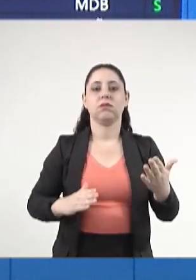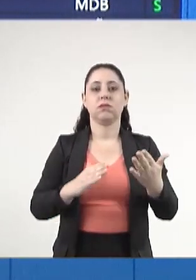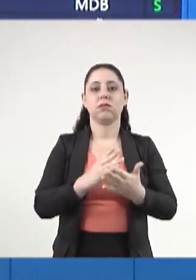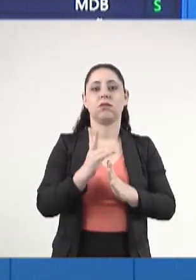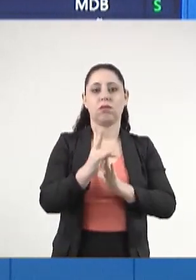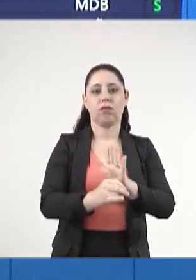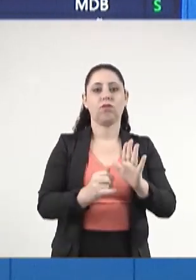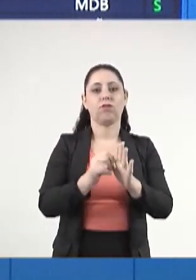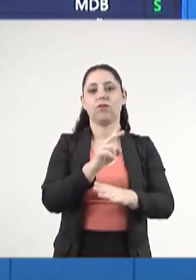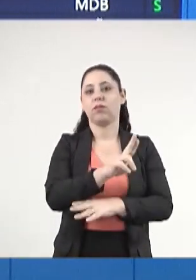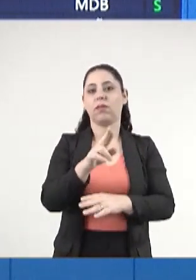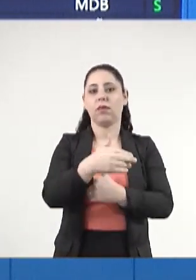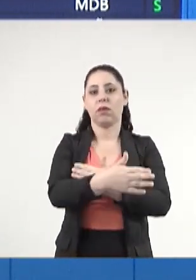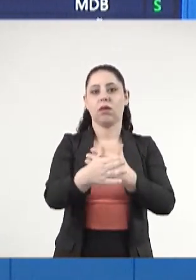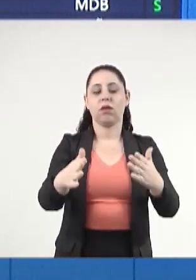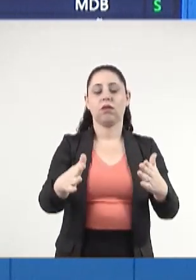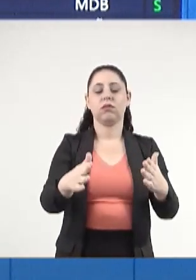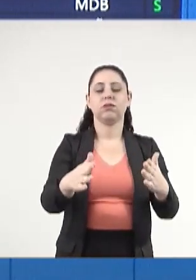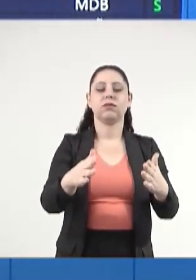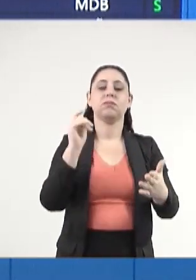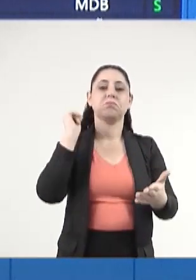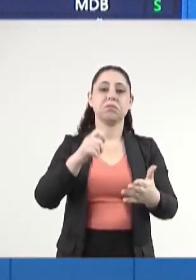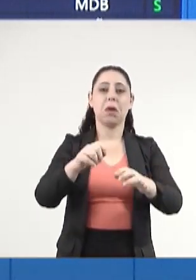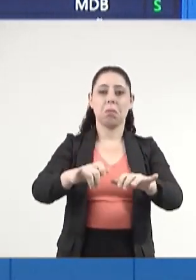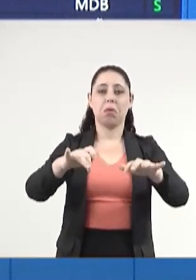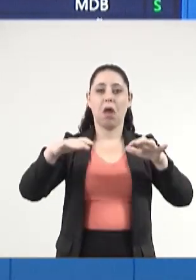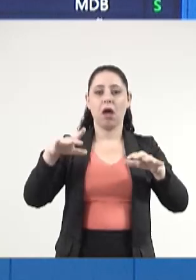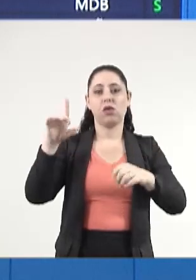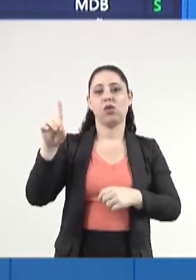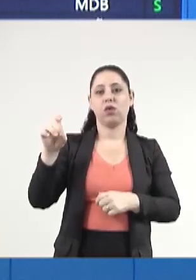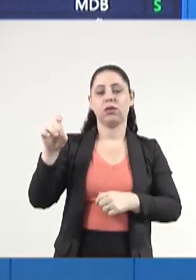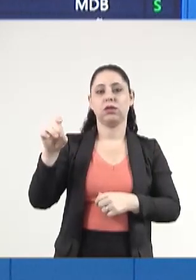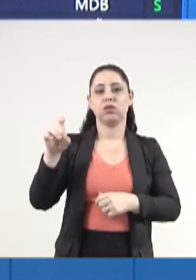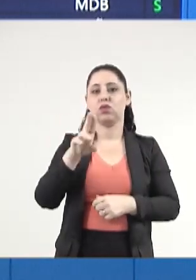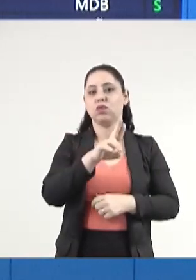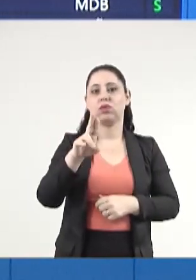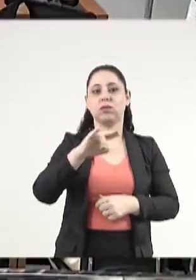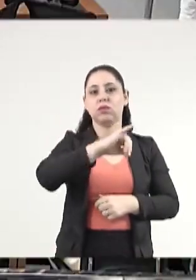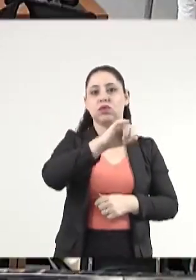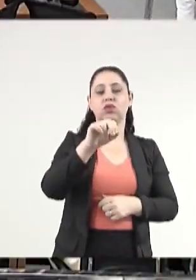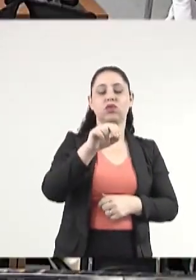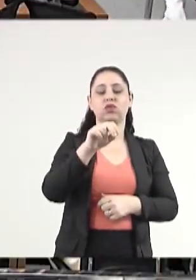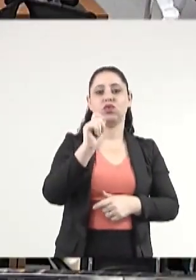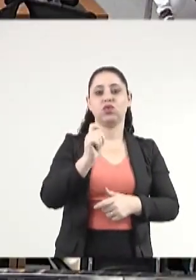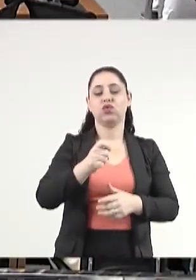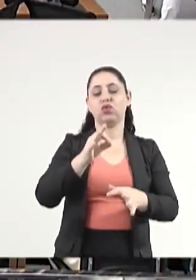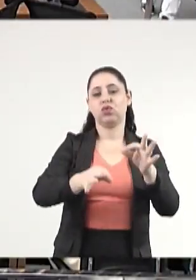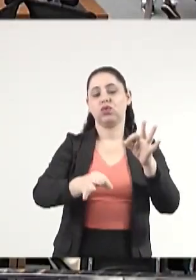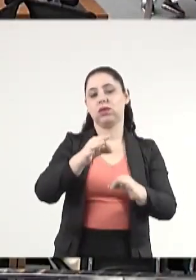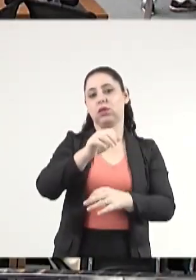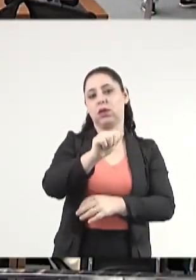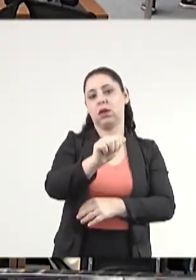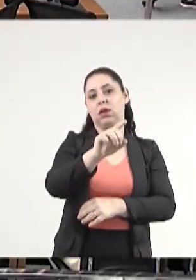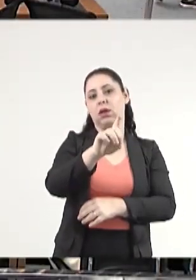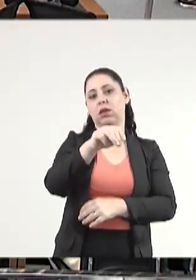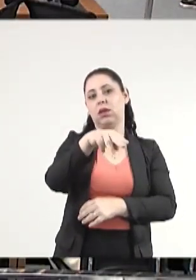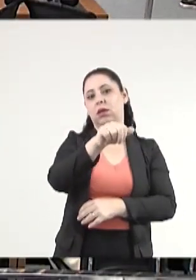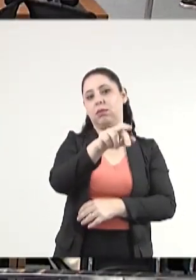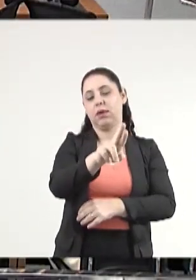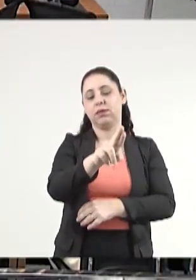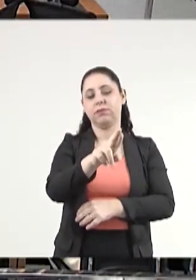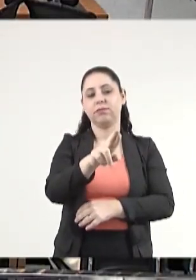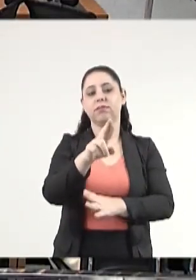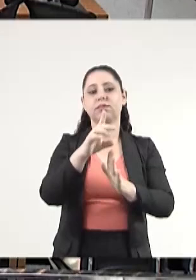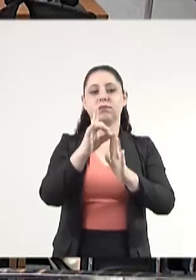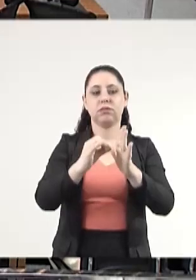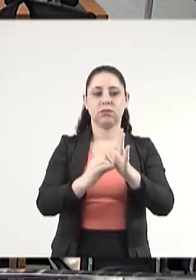Aprovado o projeto que denomina a Sala do Tribunal de Júri da Comarca de Dourados de Juiz Ademar Pereira. Vai ao